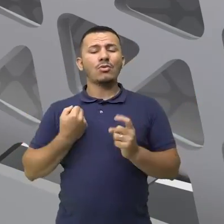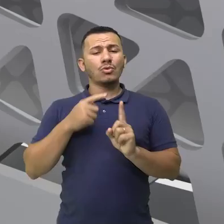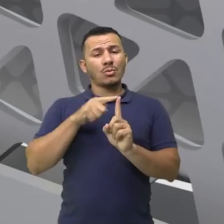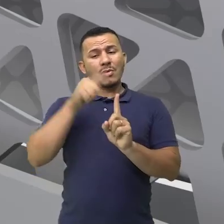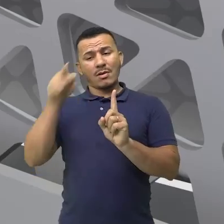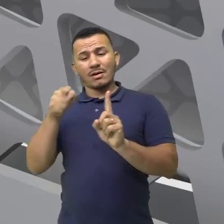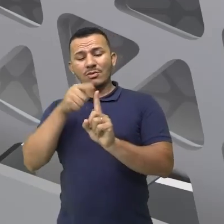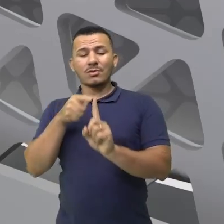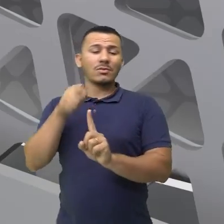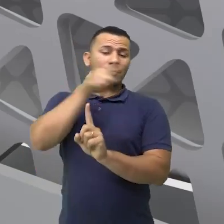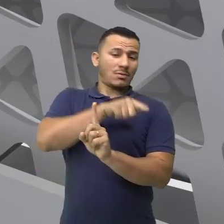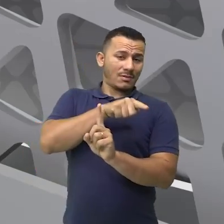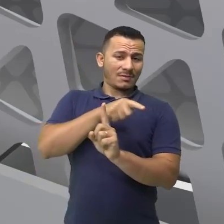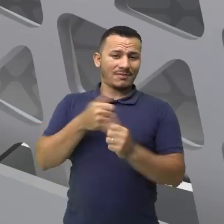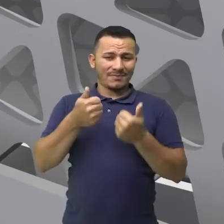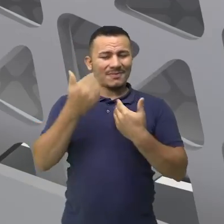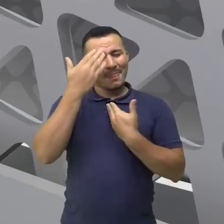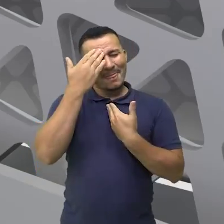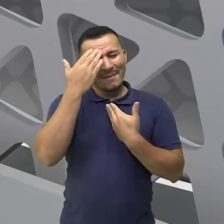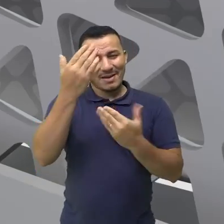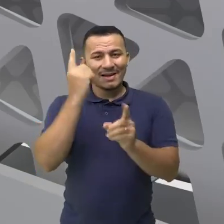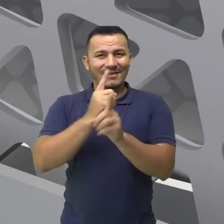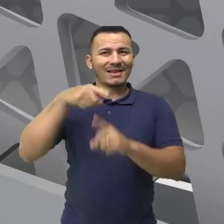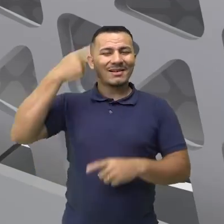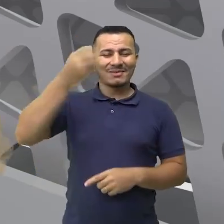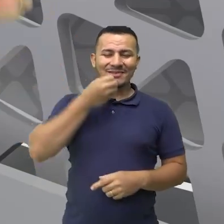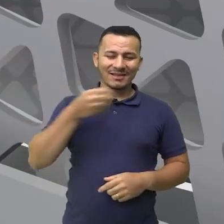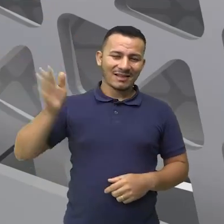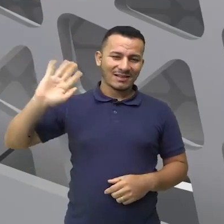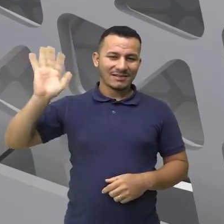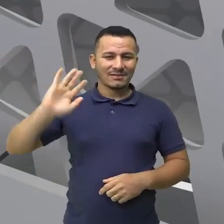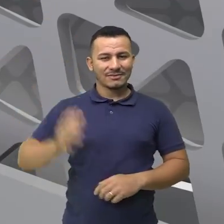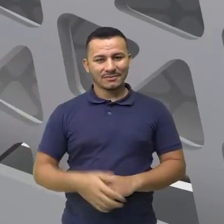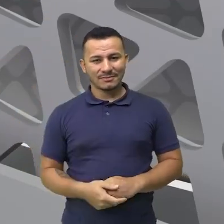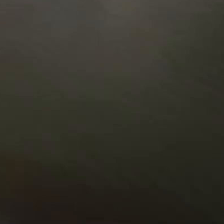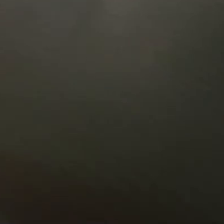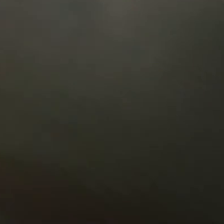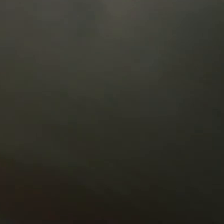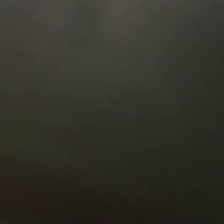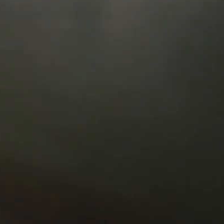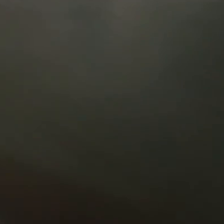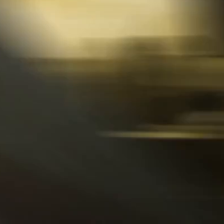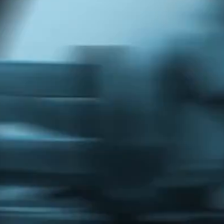do sucessor e antecessor. Muito obrigado e até um próximo encontro. Tchau!